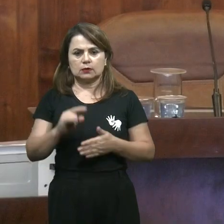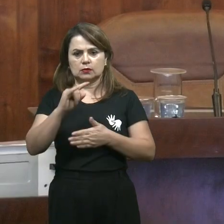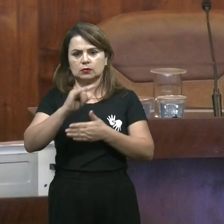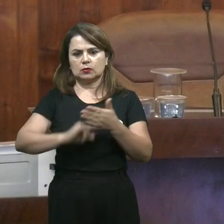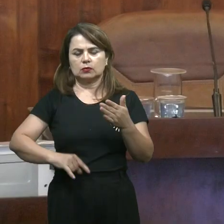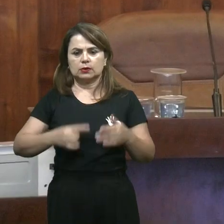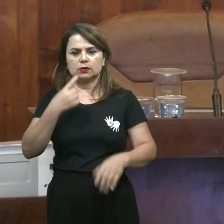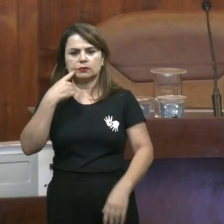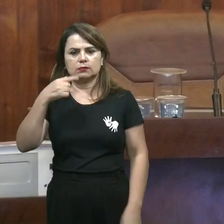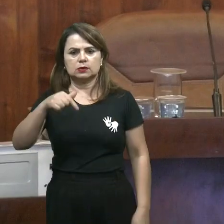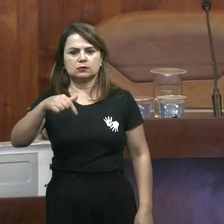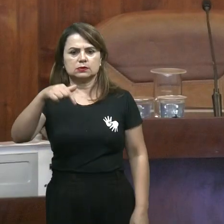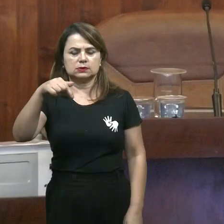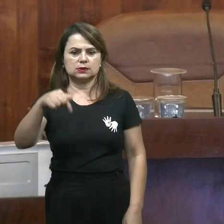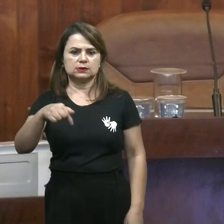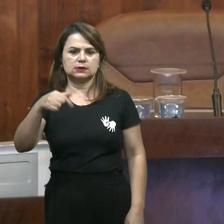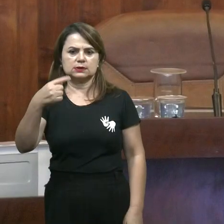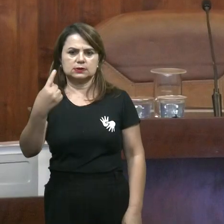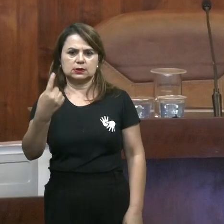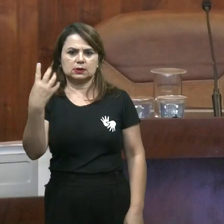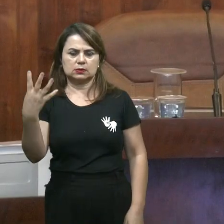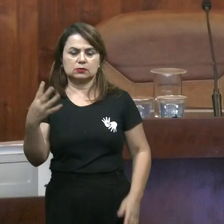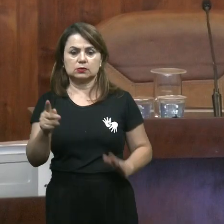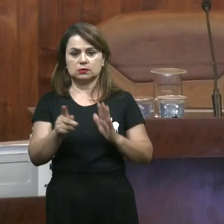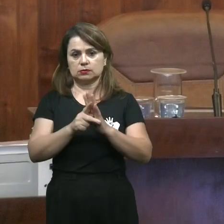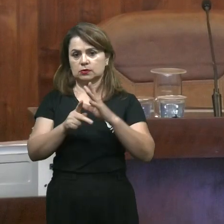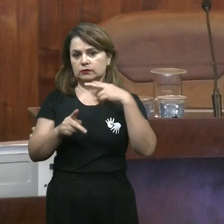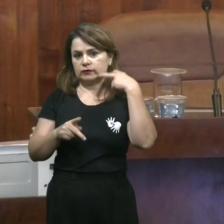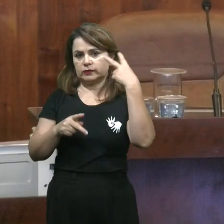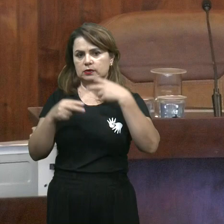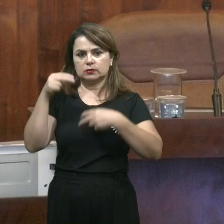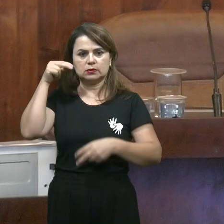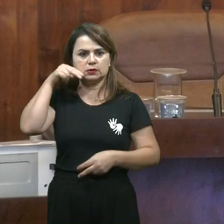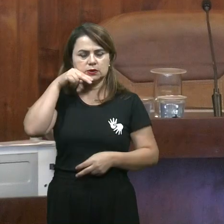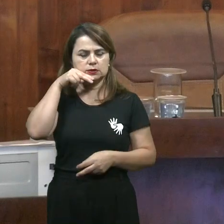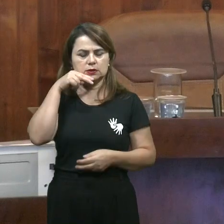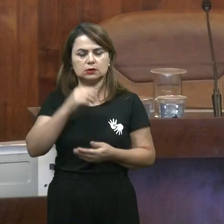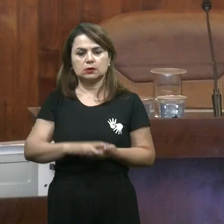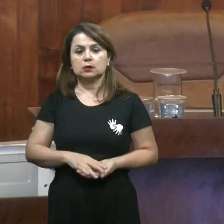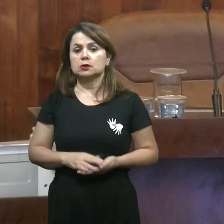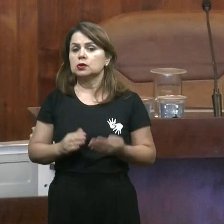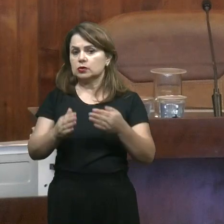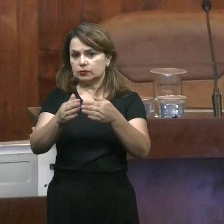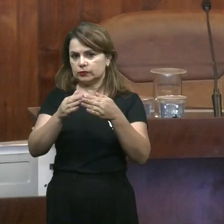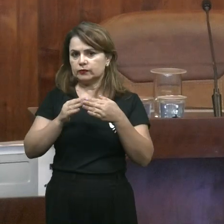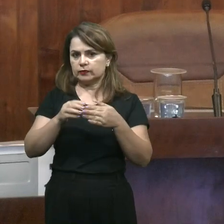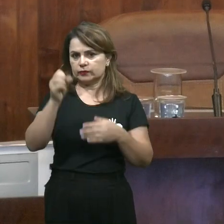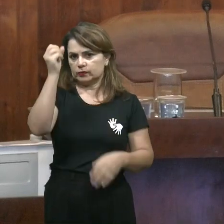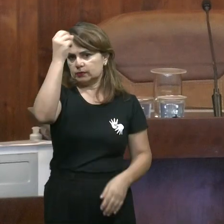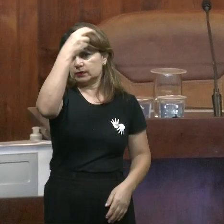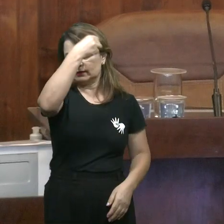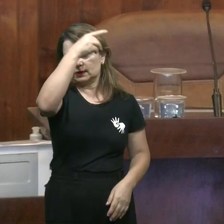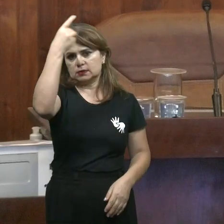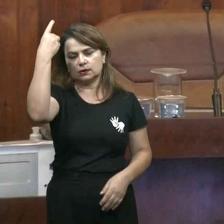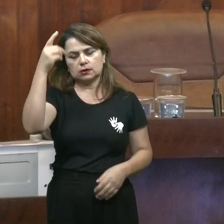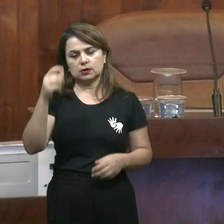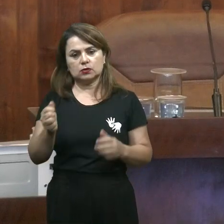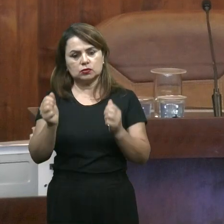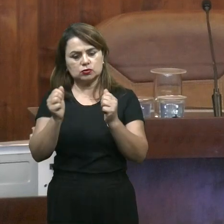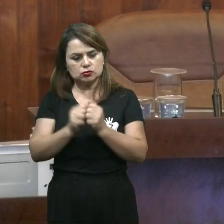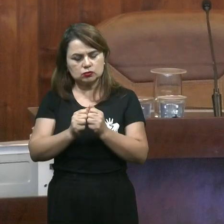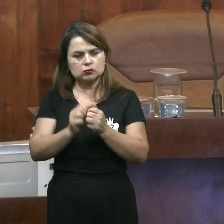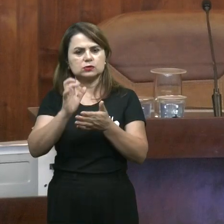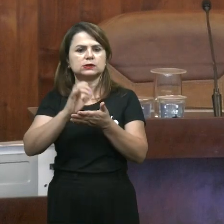Requerimento 1714, do vereador Doutor Neixar. Solicitando ao Prefeito Municipal, o senhor Daniel Alonso, após a viabilidade de esforço, junto ao Secretário